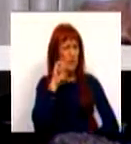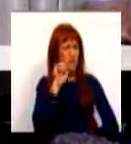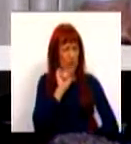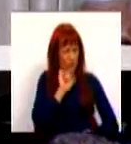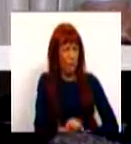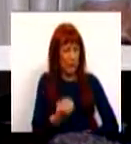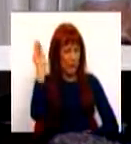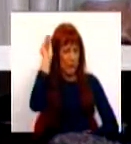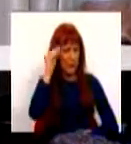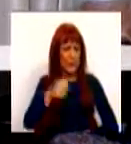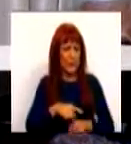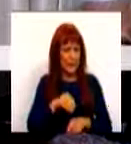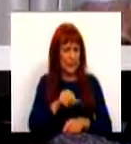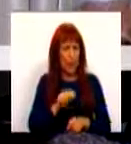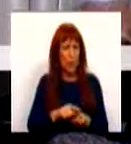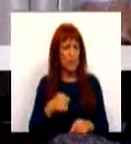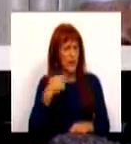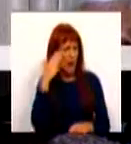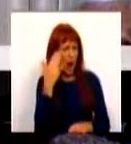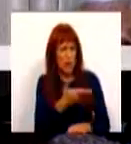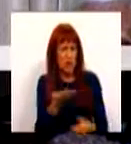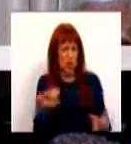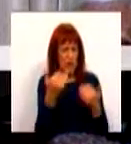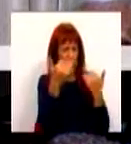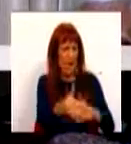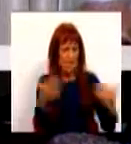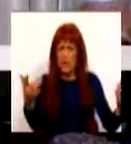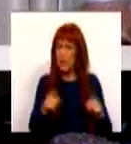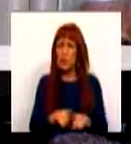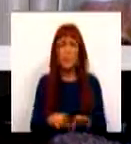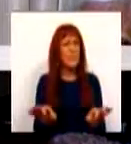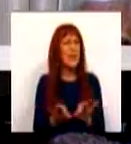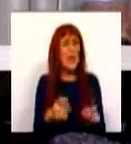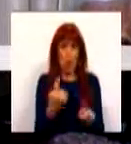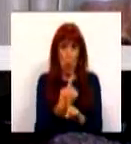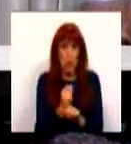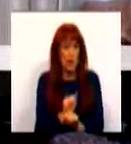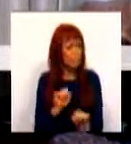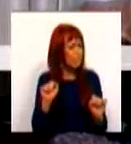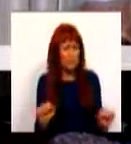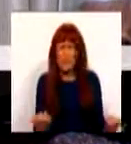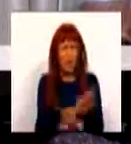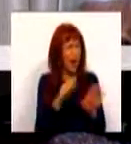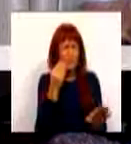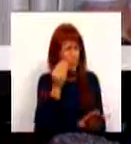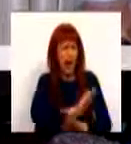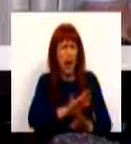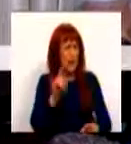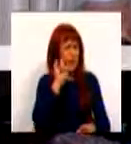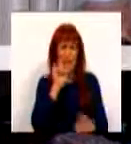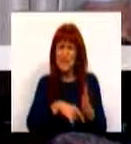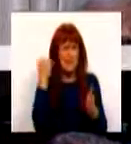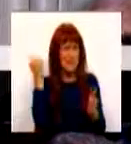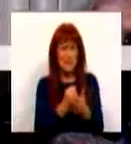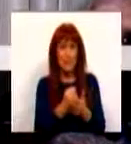sua terra leva-os a considerar esses limites como um bem inquestionável a defender